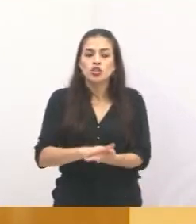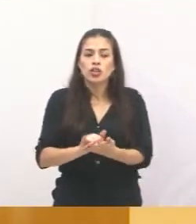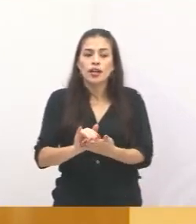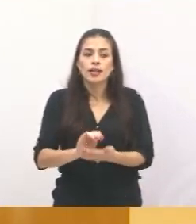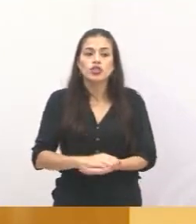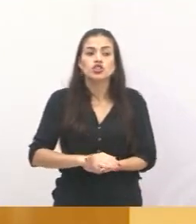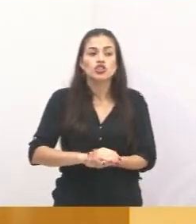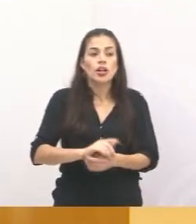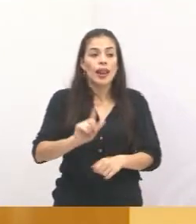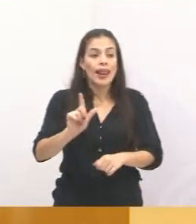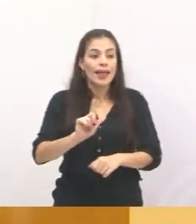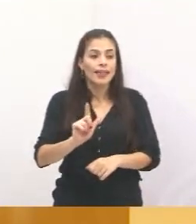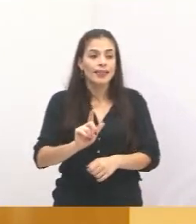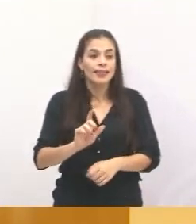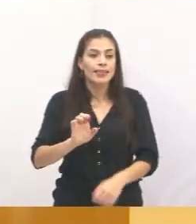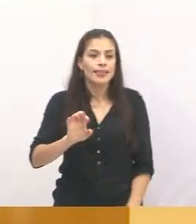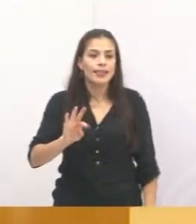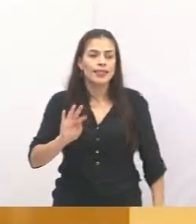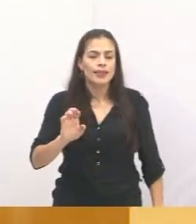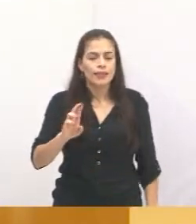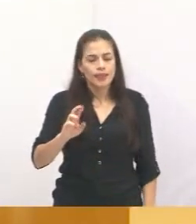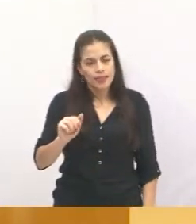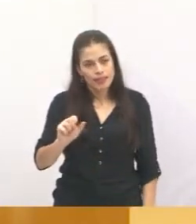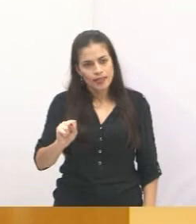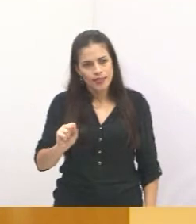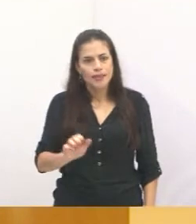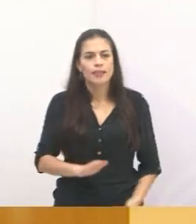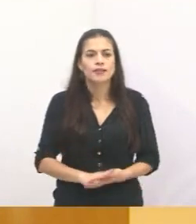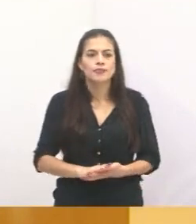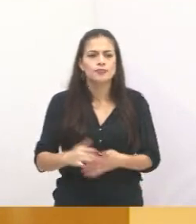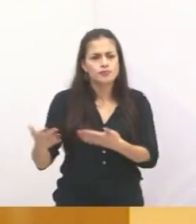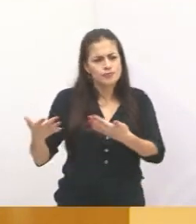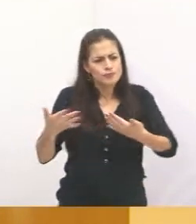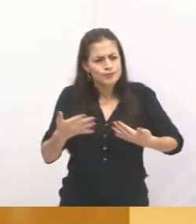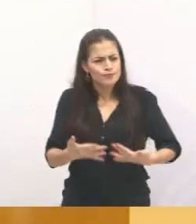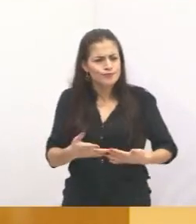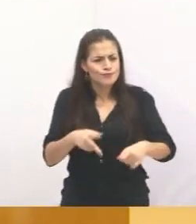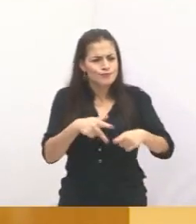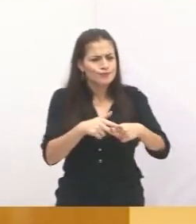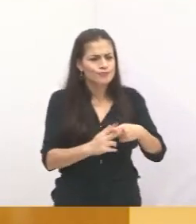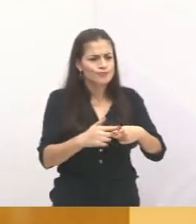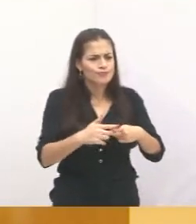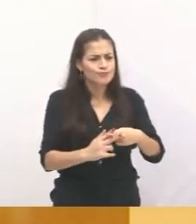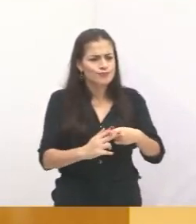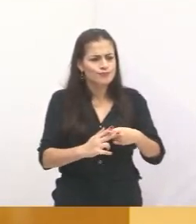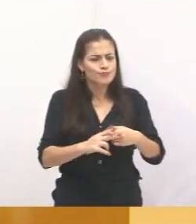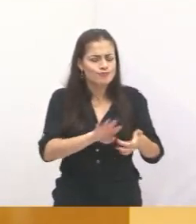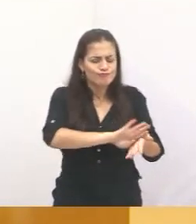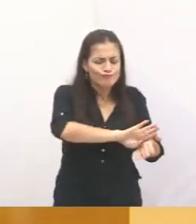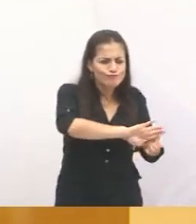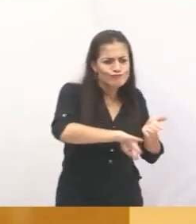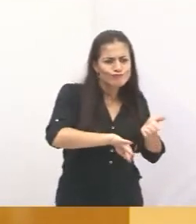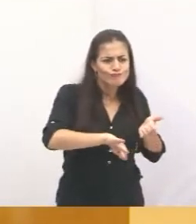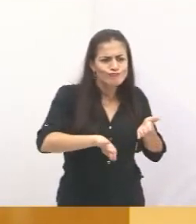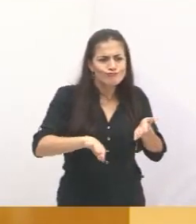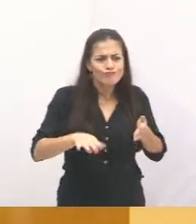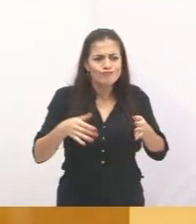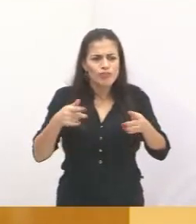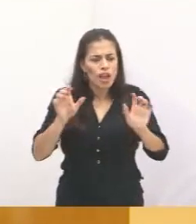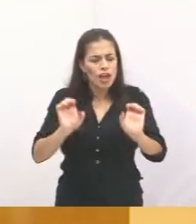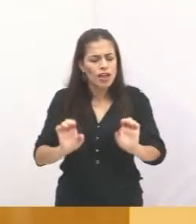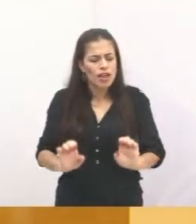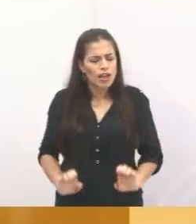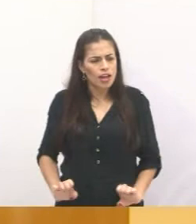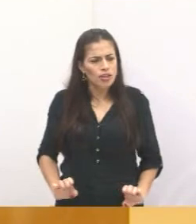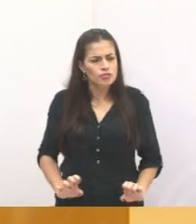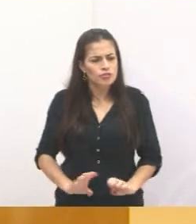para corrigir esse, segundo ele, desvio ético, mas prefeito Isaías, com